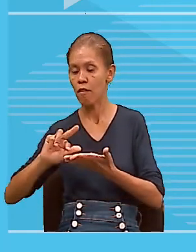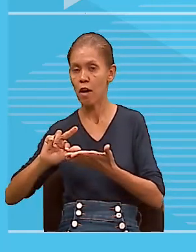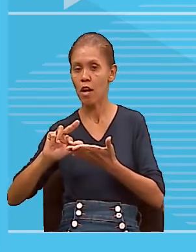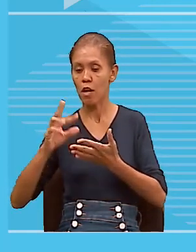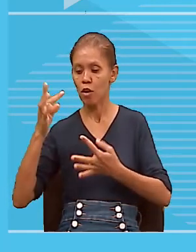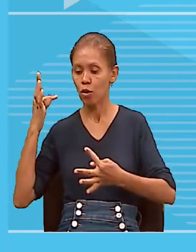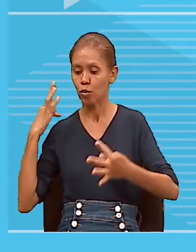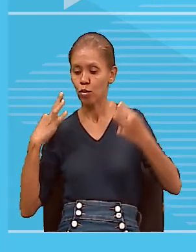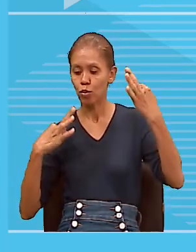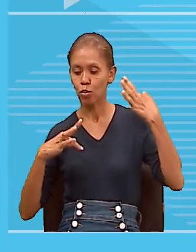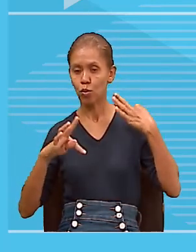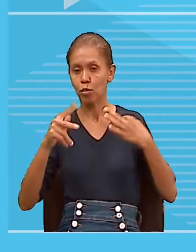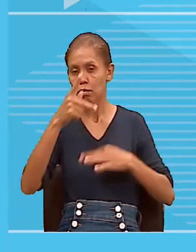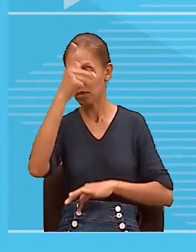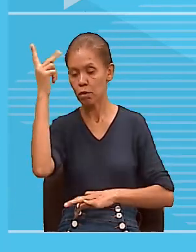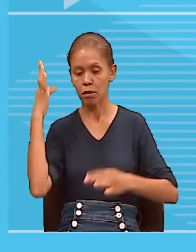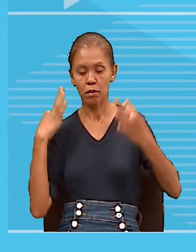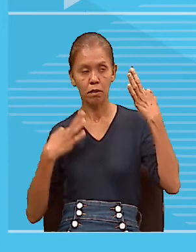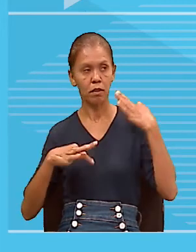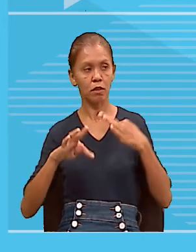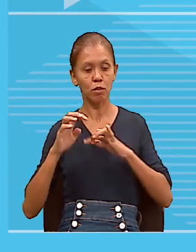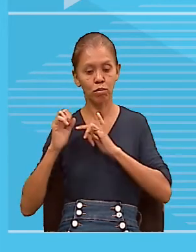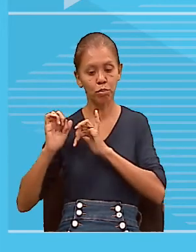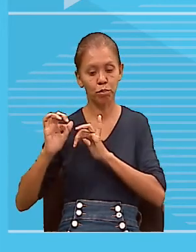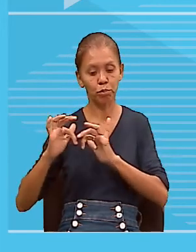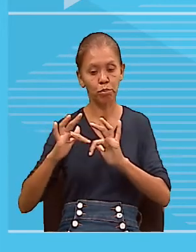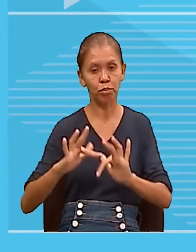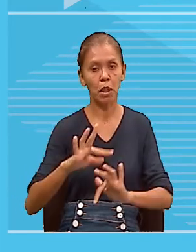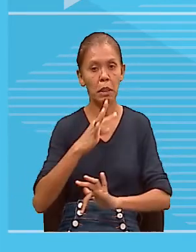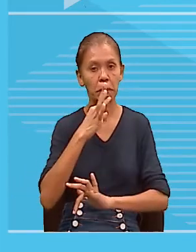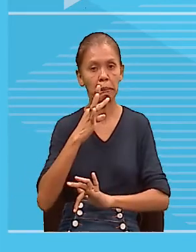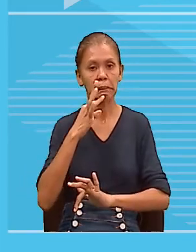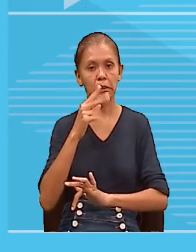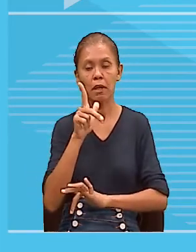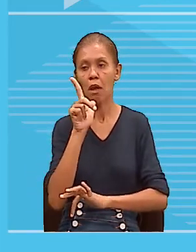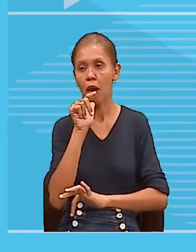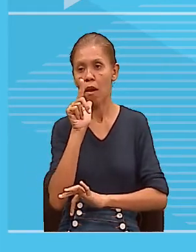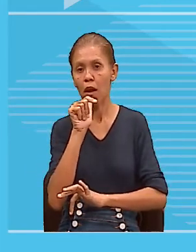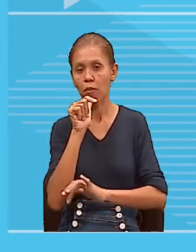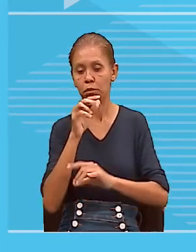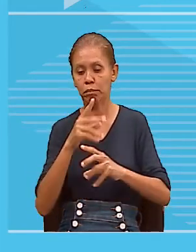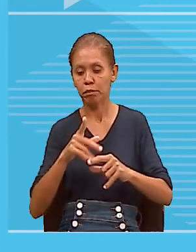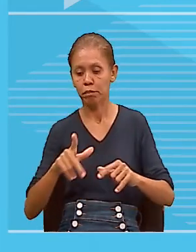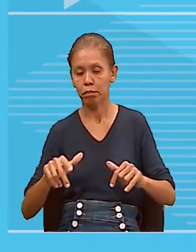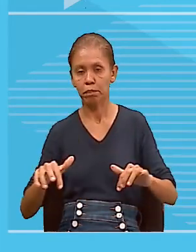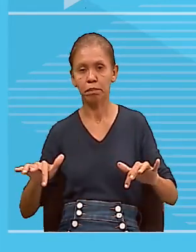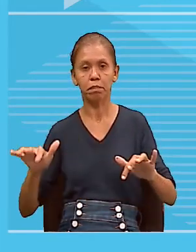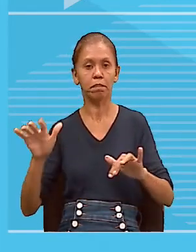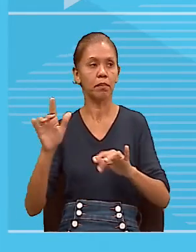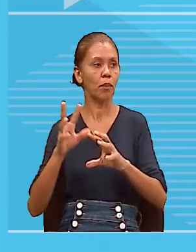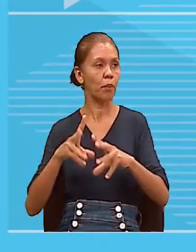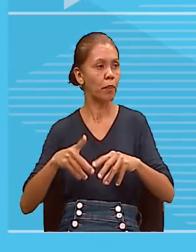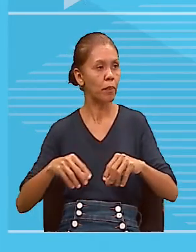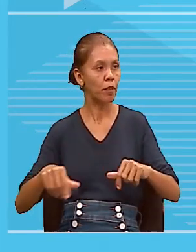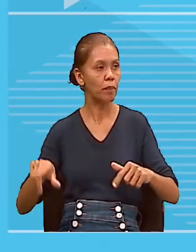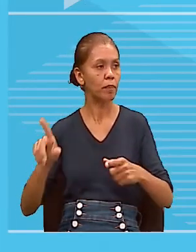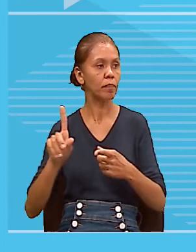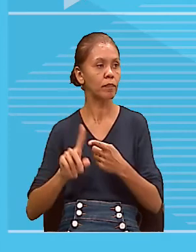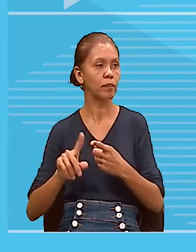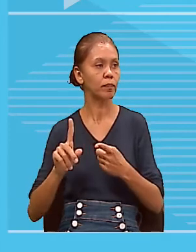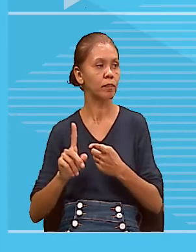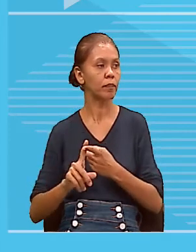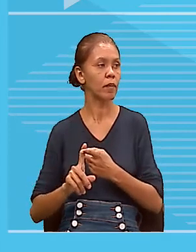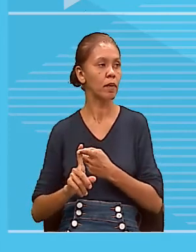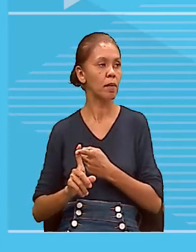curtir as praias Tupiniquins a música nordestina no sul Olha aí o meu amigo Luiz Gonzaga galerinha